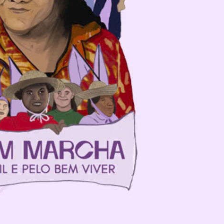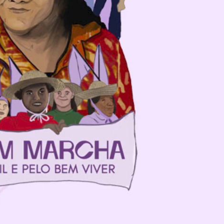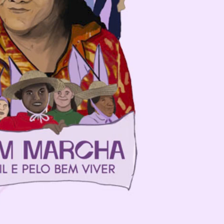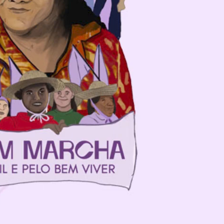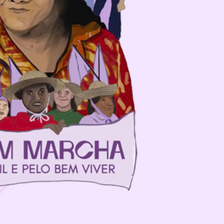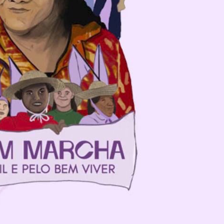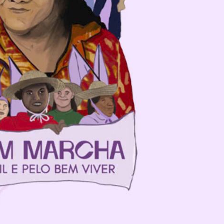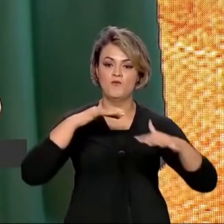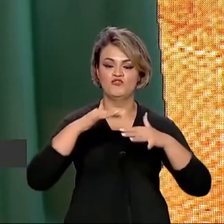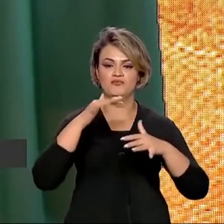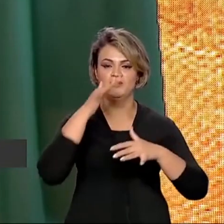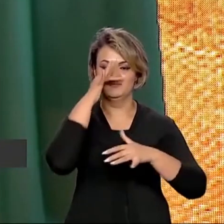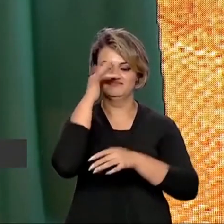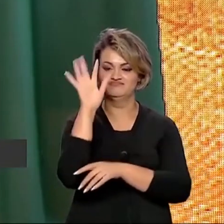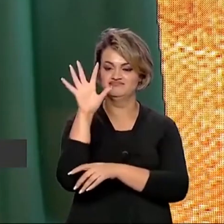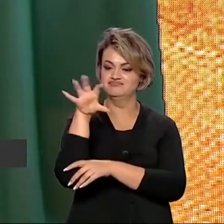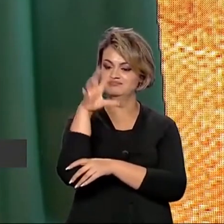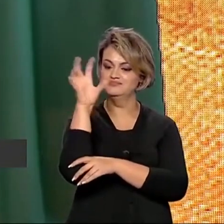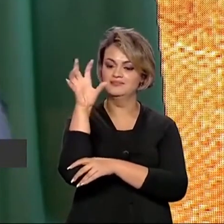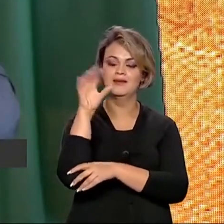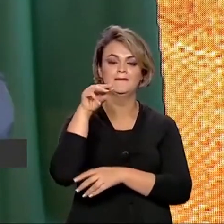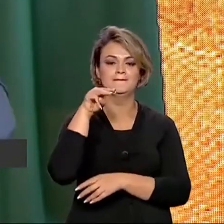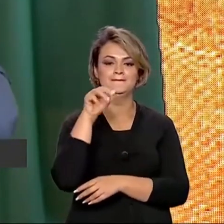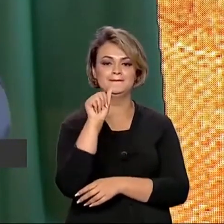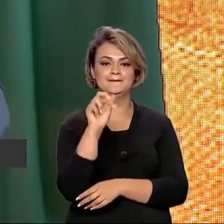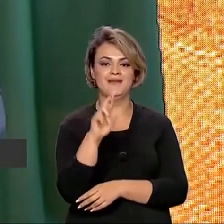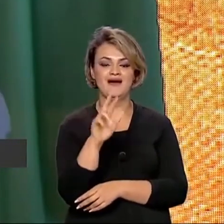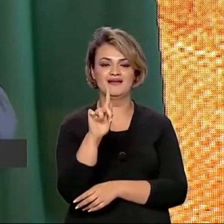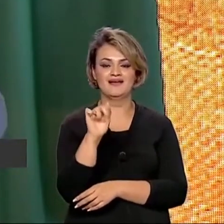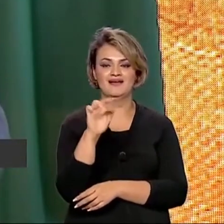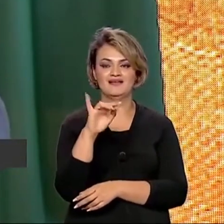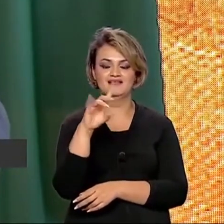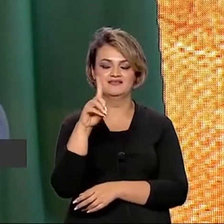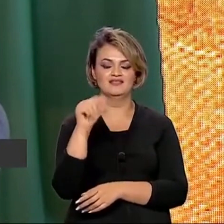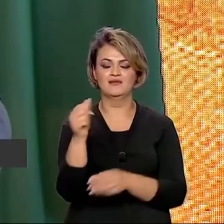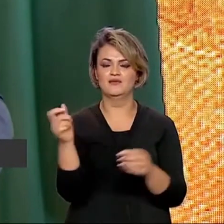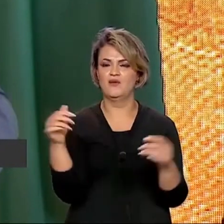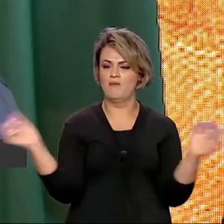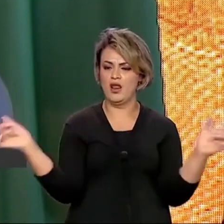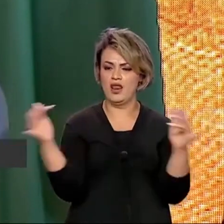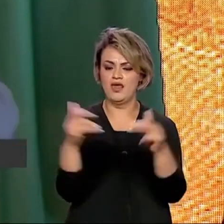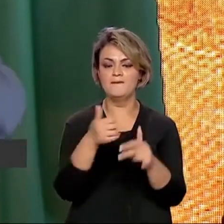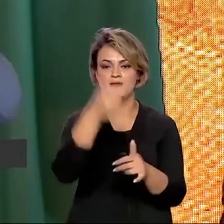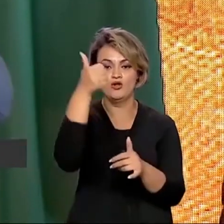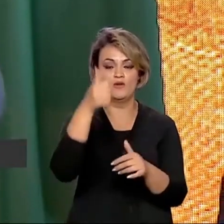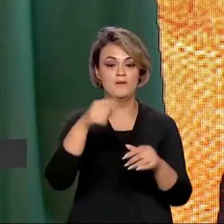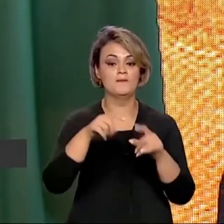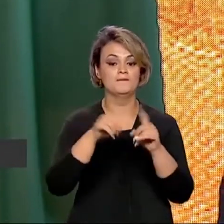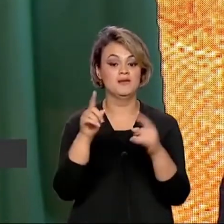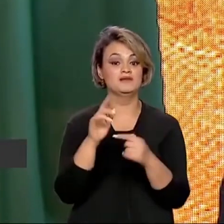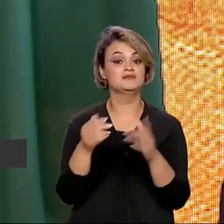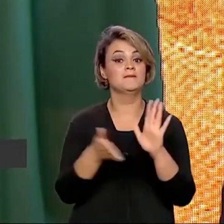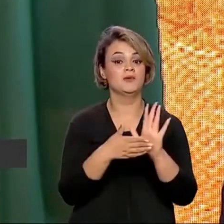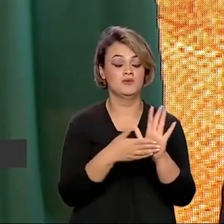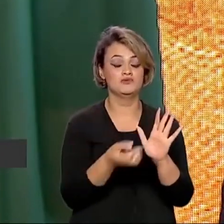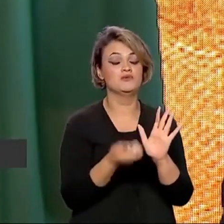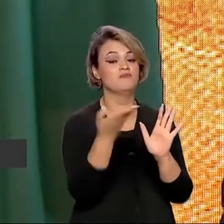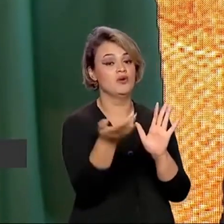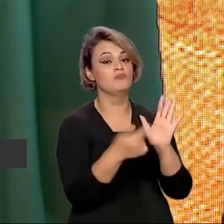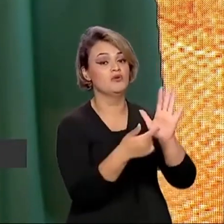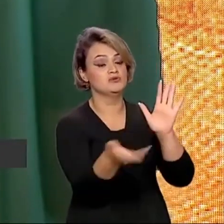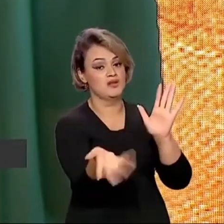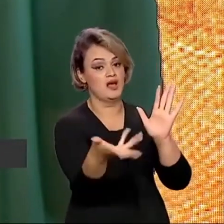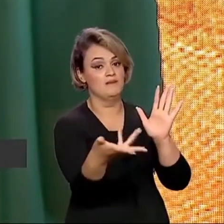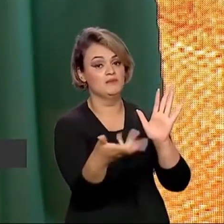As margaridas vão fazer a marcha? Ótimo. Quanto mais margarida, melhor. Mas apresenta a pauta logo, para a